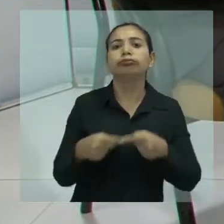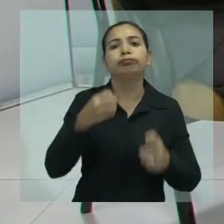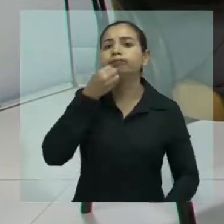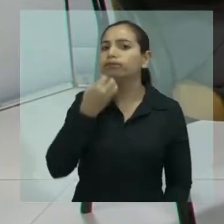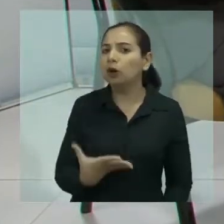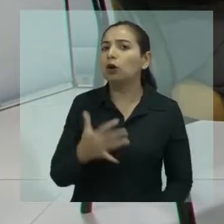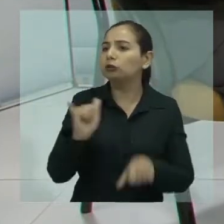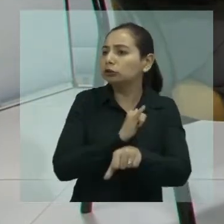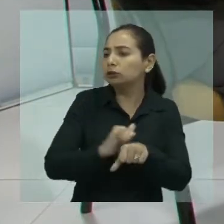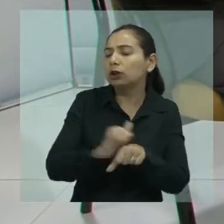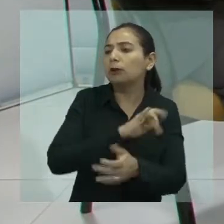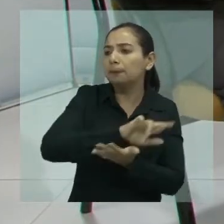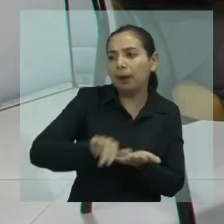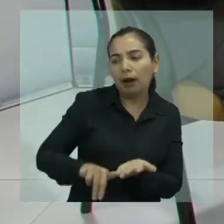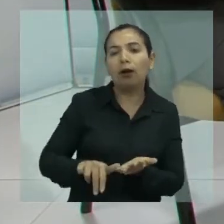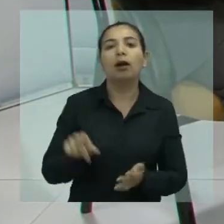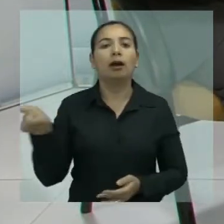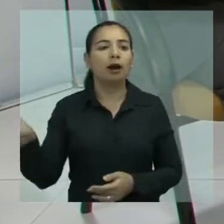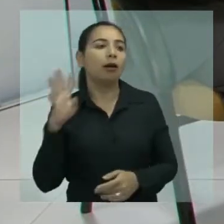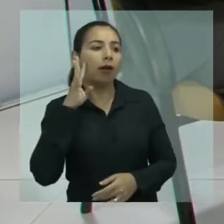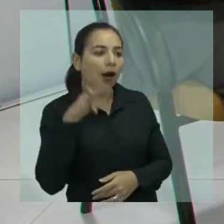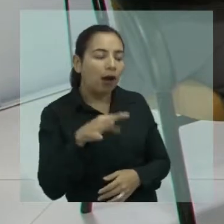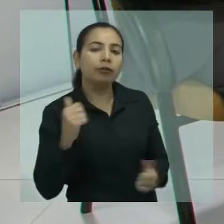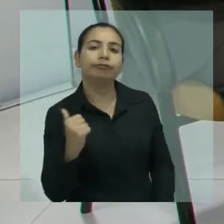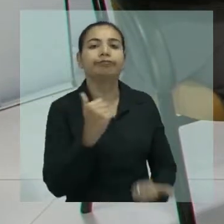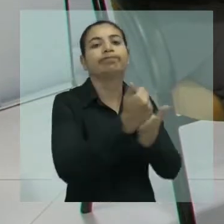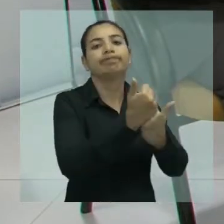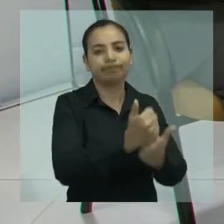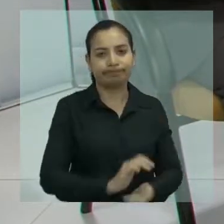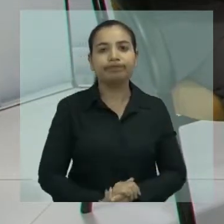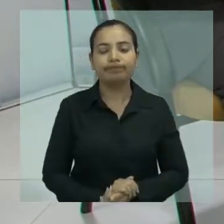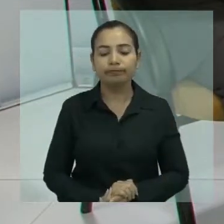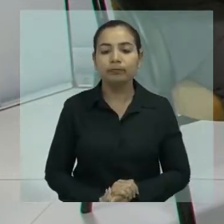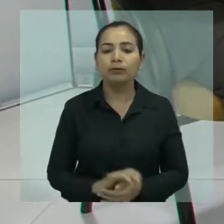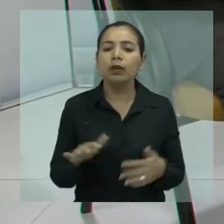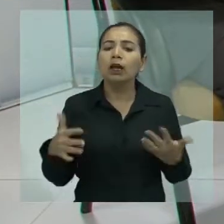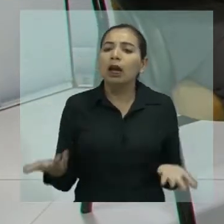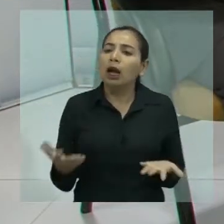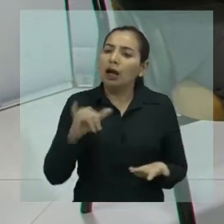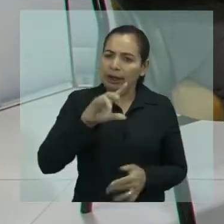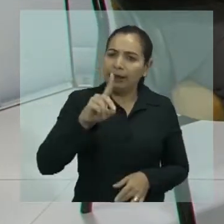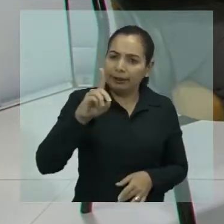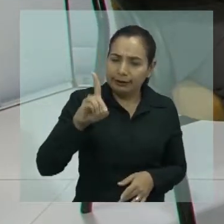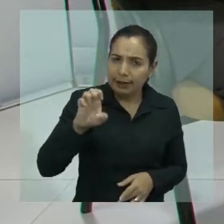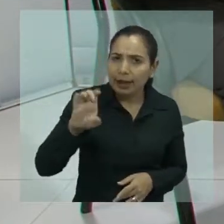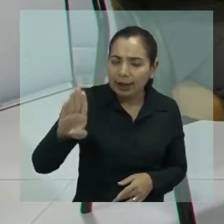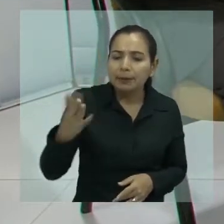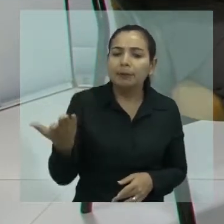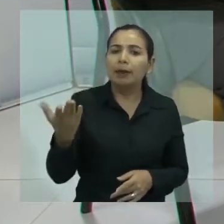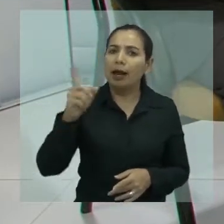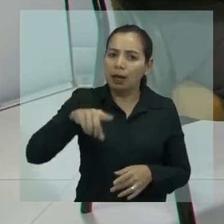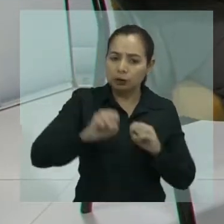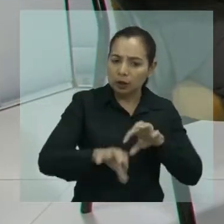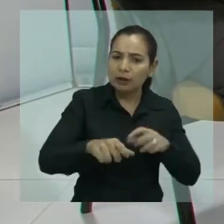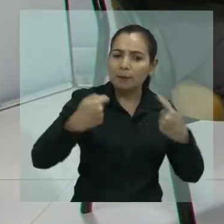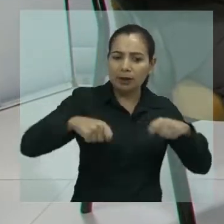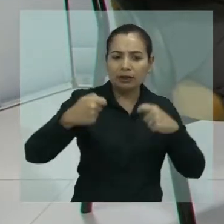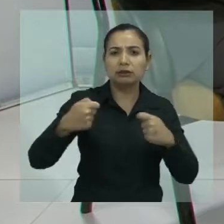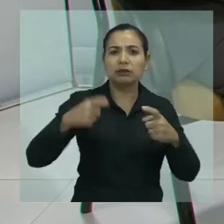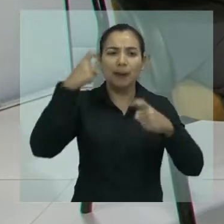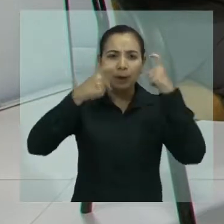que ela tem um projeto pedagógico consistente. No caso que o IDEB, né, do Ceará chegou nesse índice muito positivo,